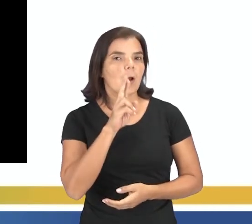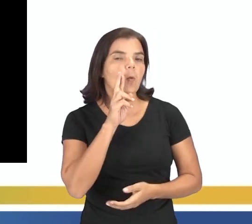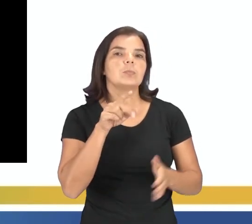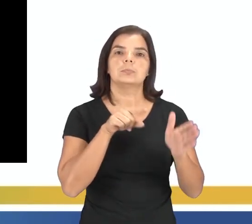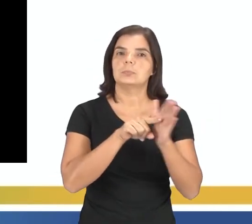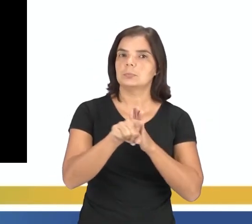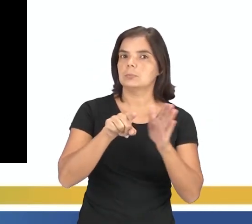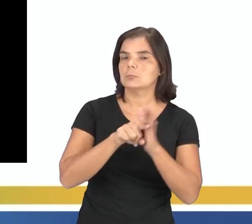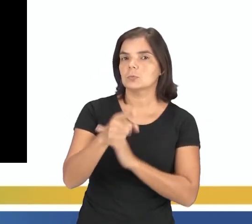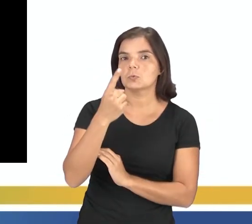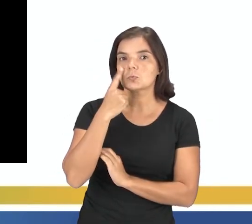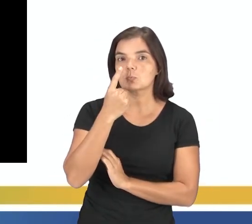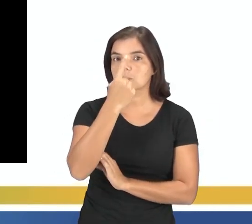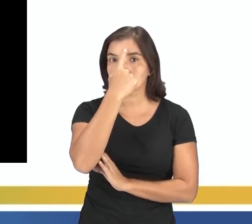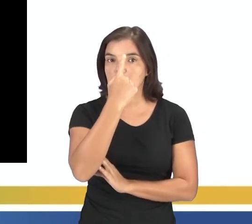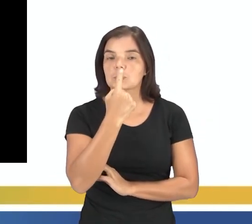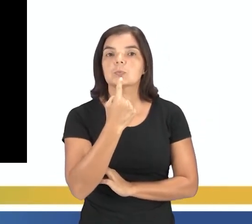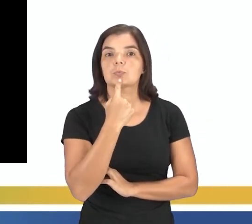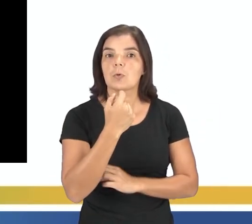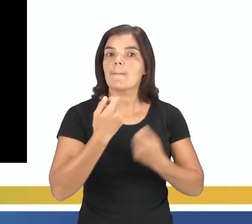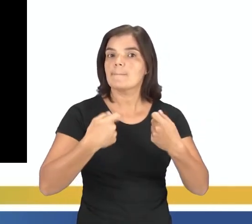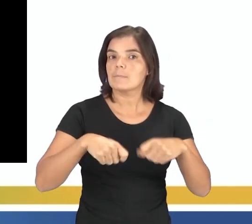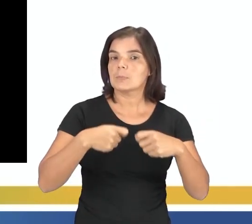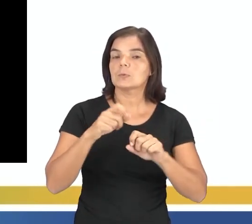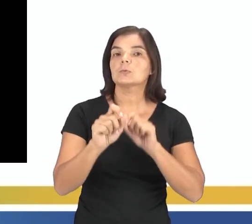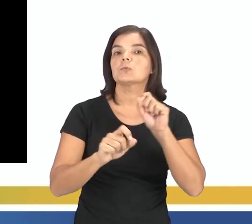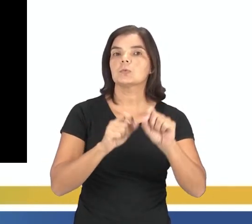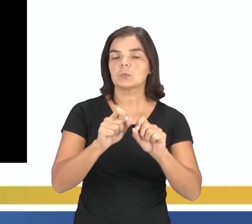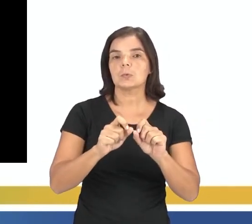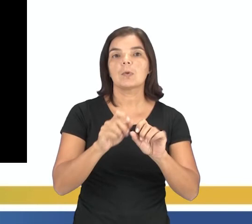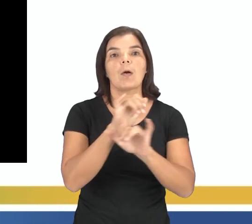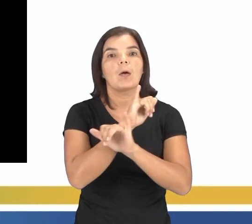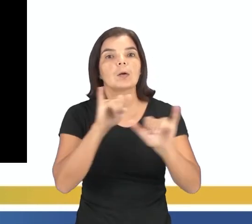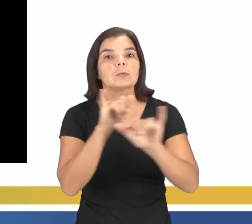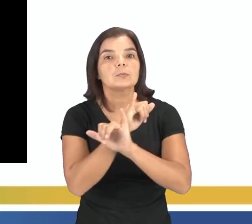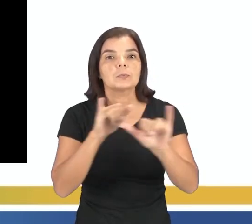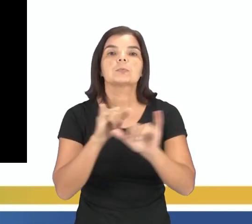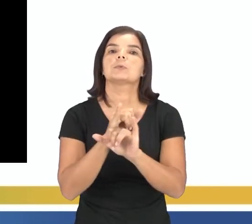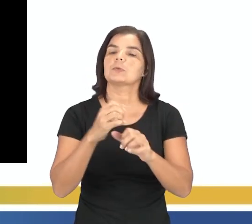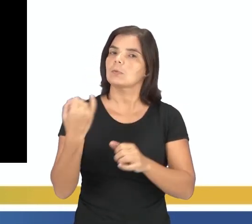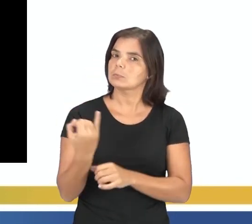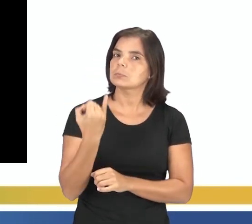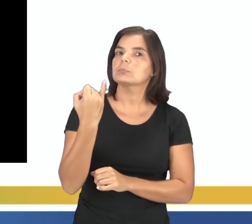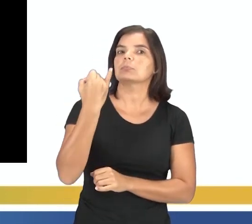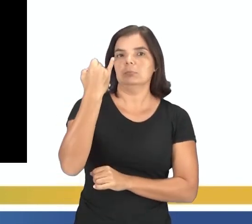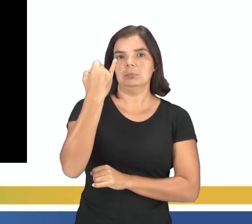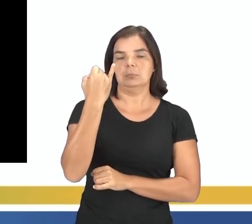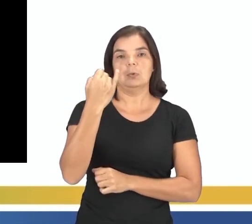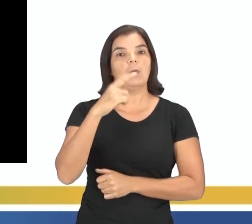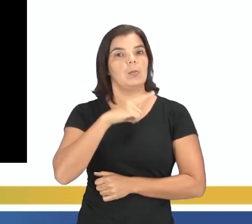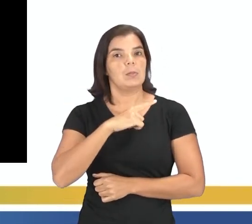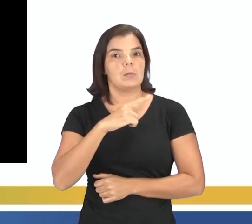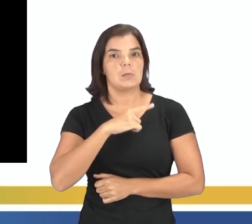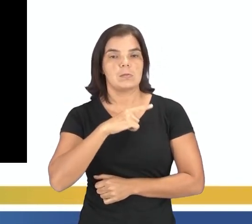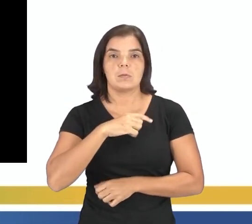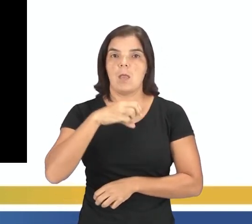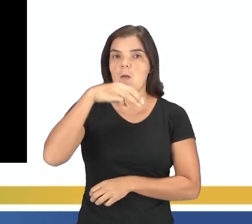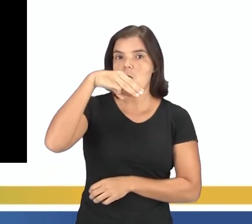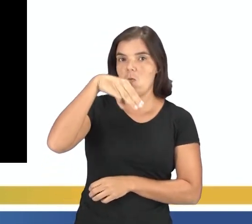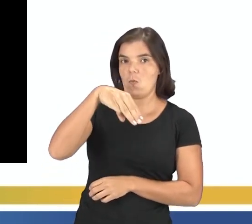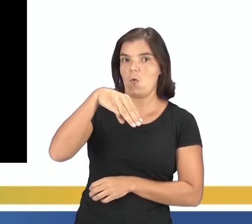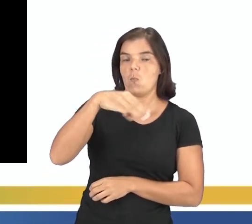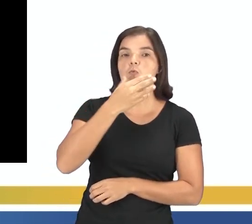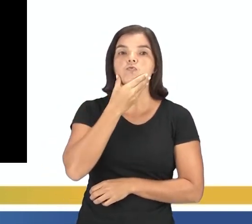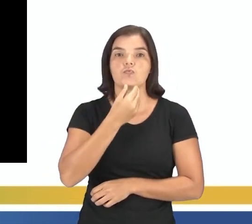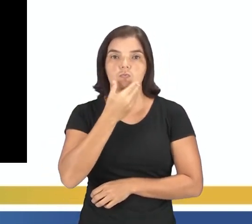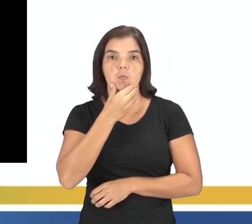questão, observe aí na imagem, a gente precisa tirar os dados. Que dados são esses? Nós temos que a massa do astronauta